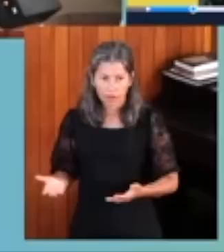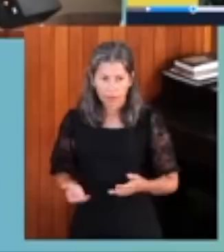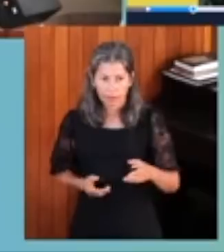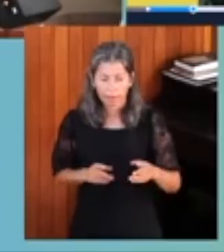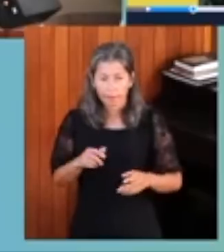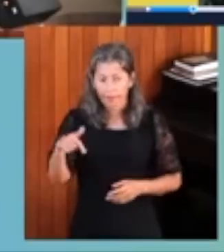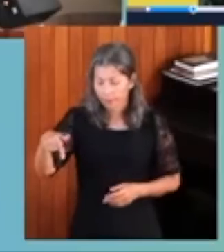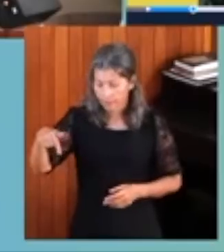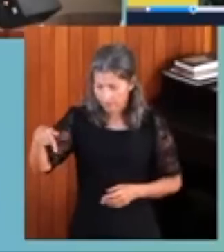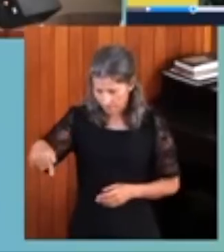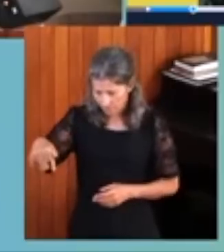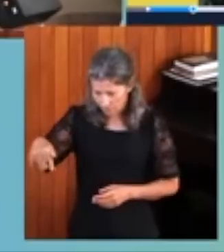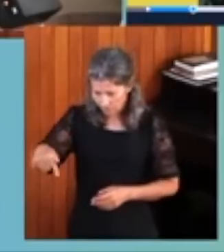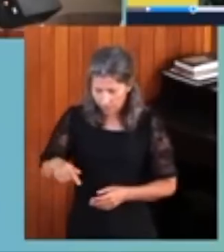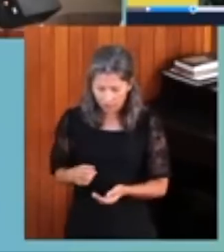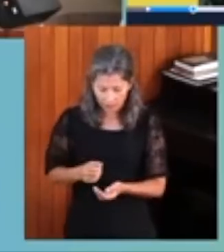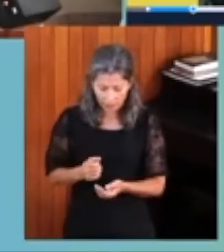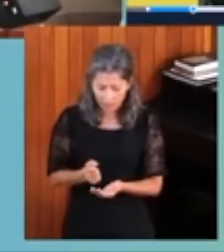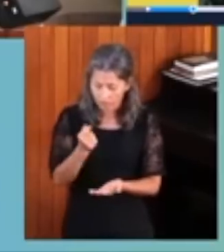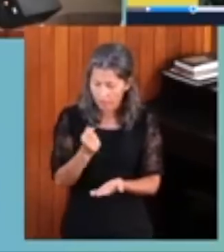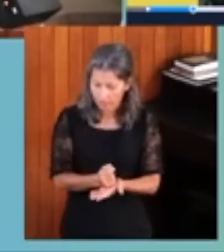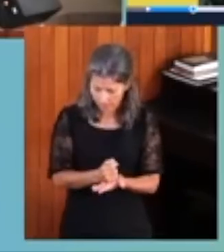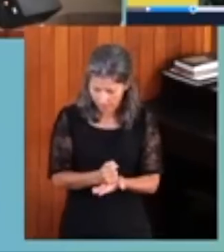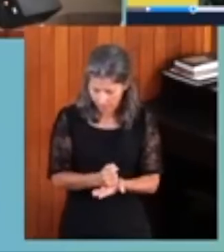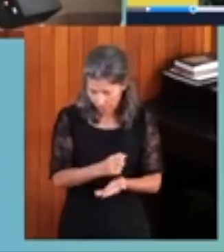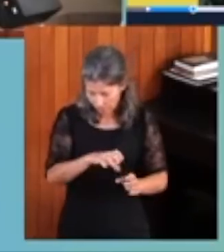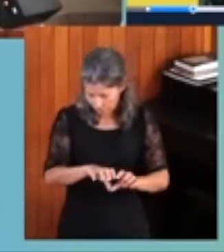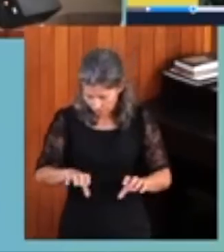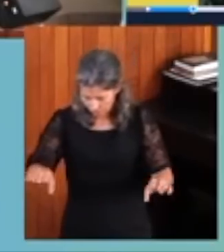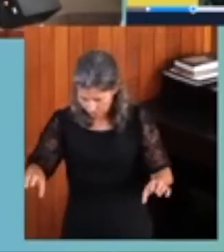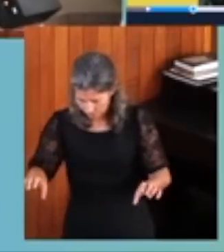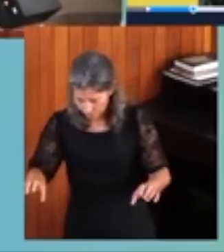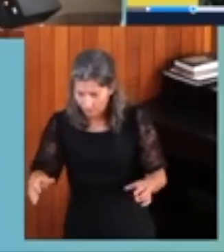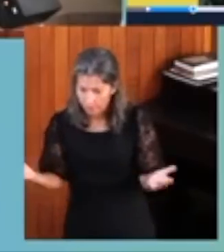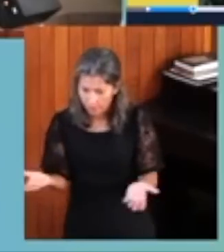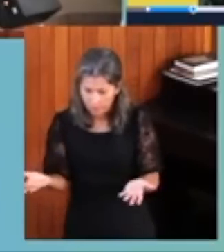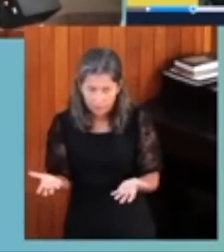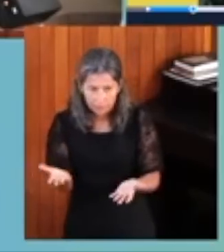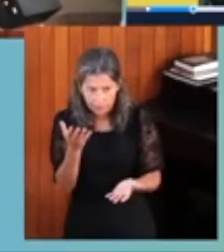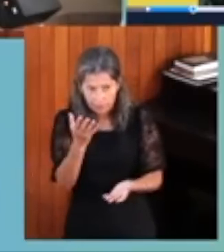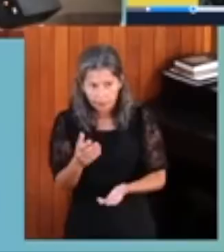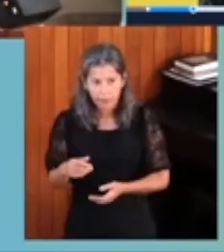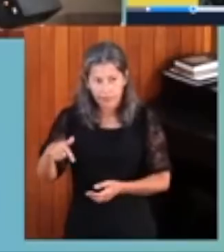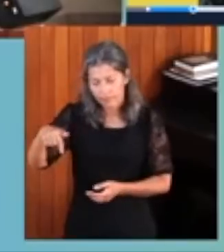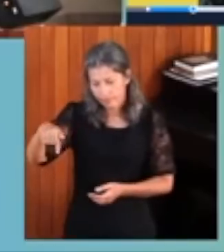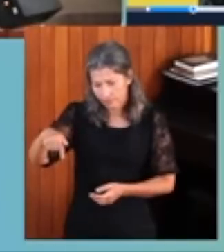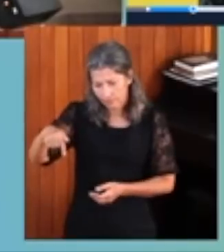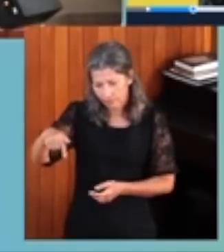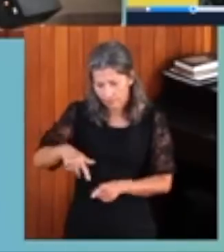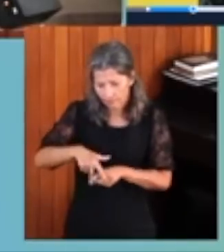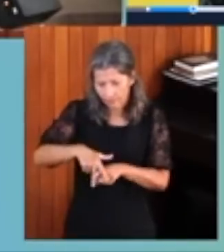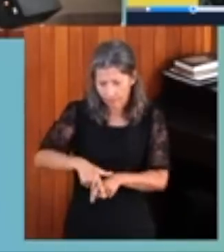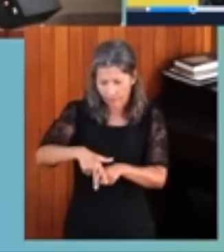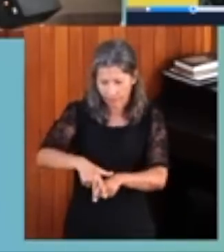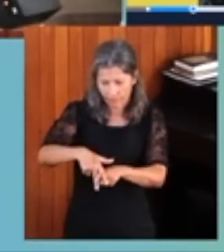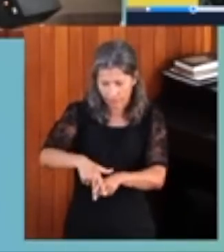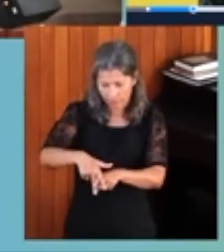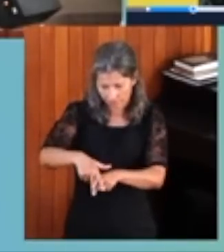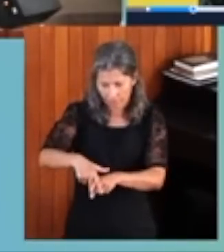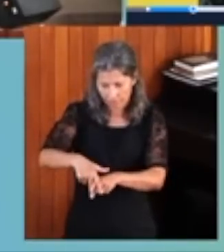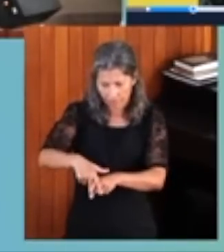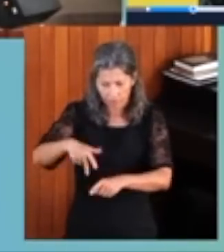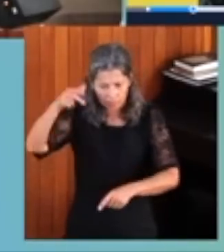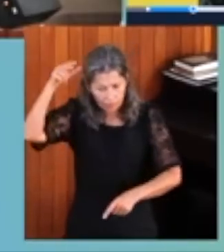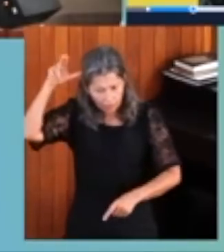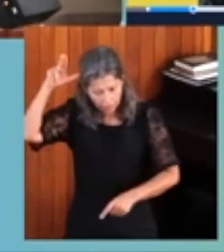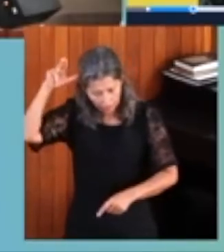mesma coisa. Eles representam períodos pelos quais o povo de Deus passaria. A história da igreja, né, aconteceria.